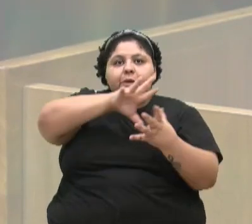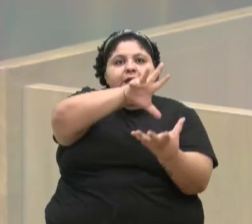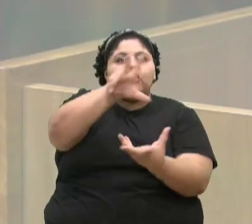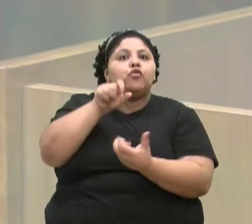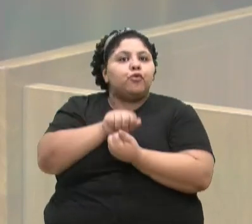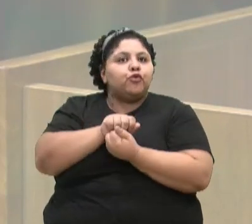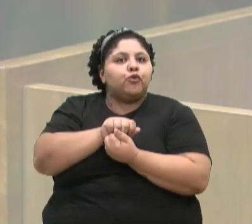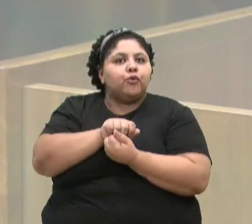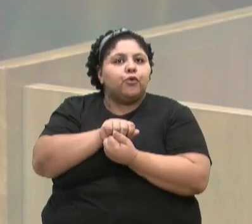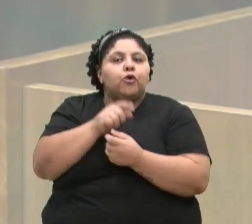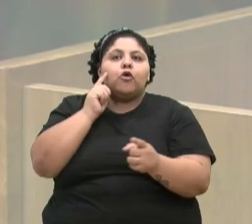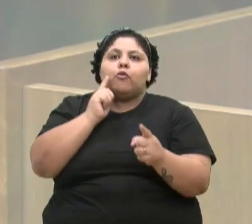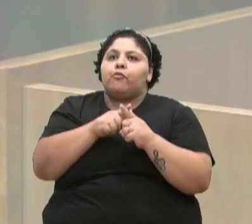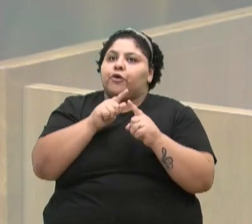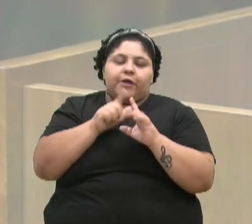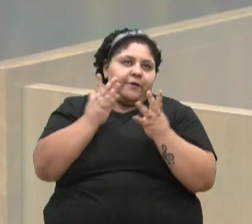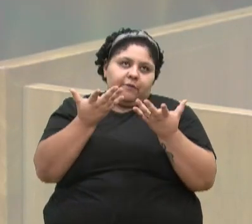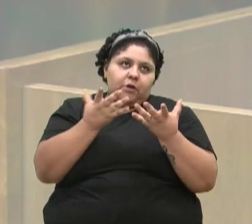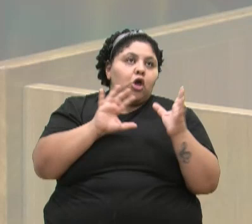disse,